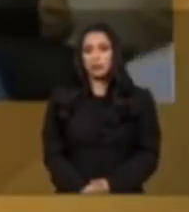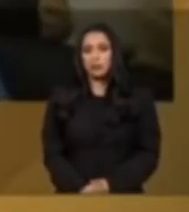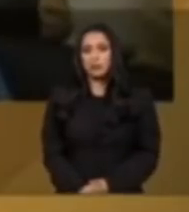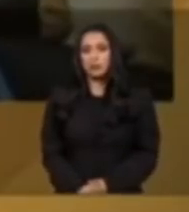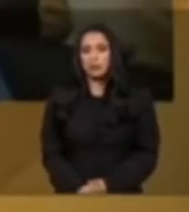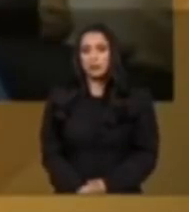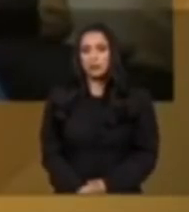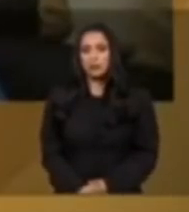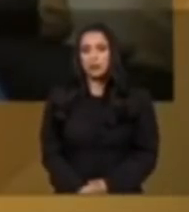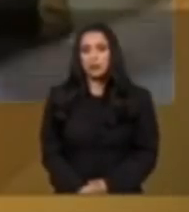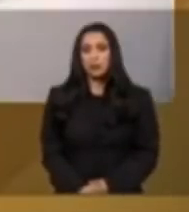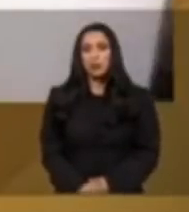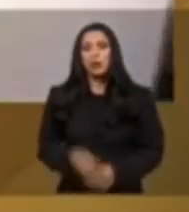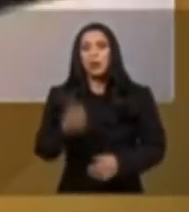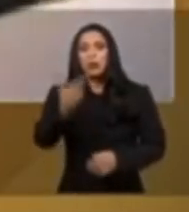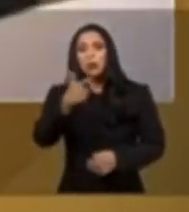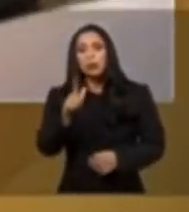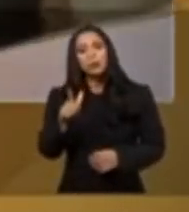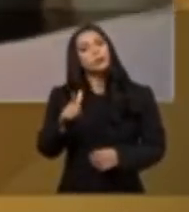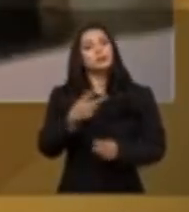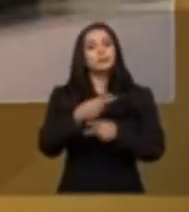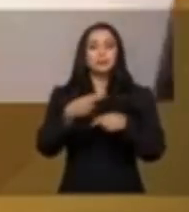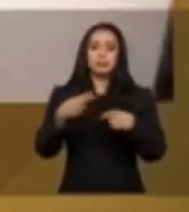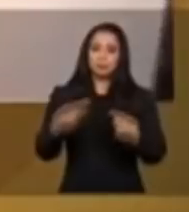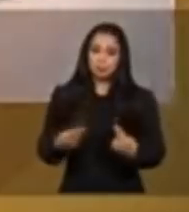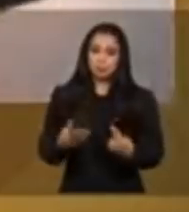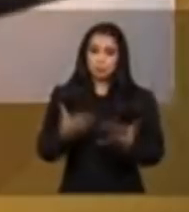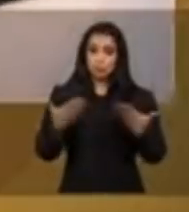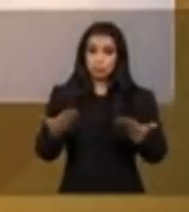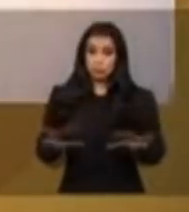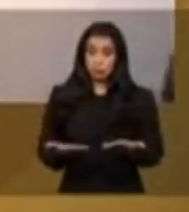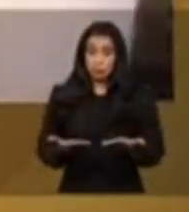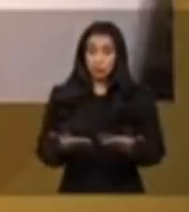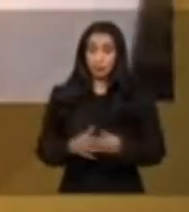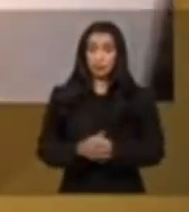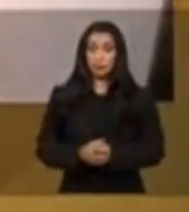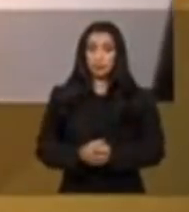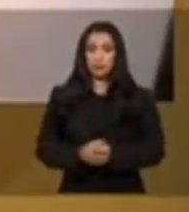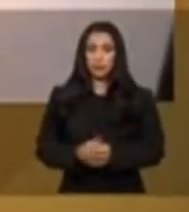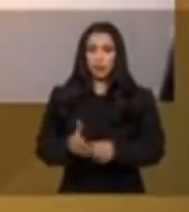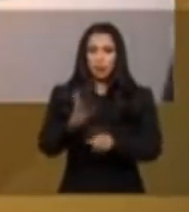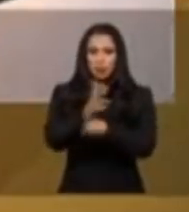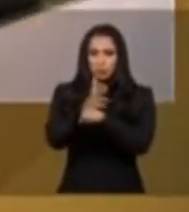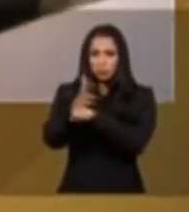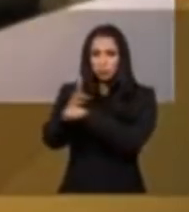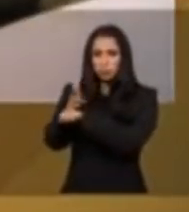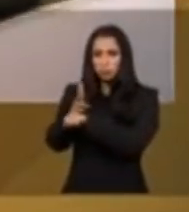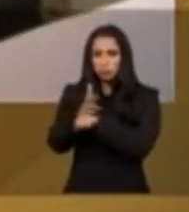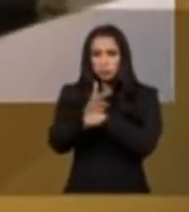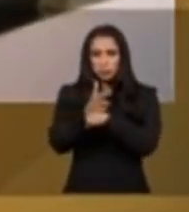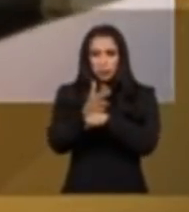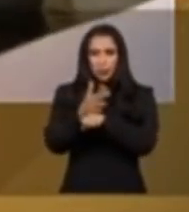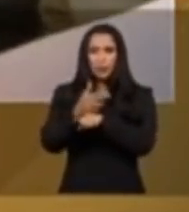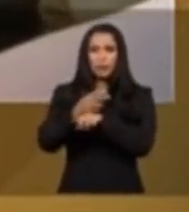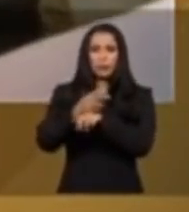Um outro fato importante, gravado, imagens gravadas